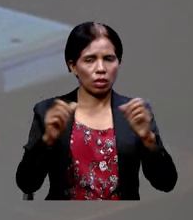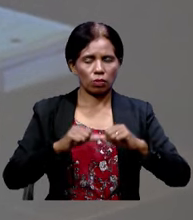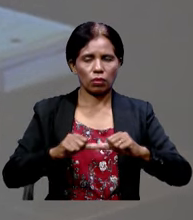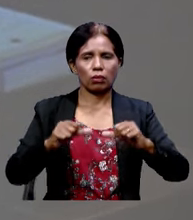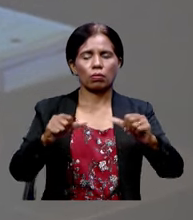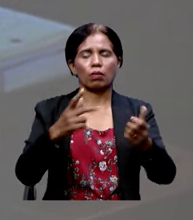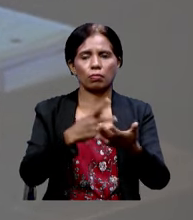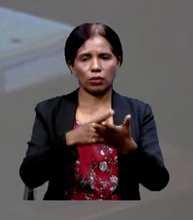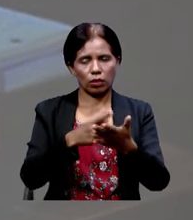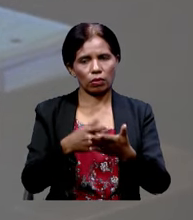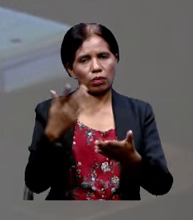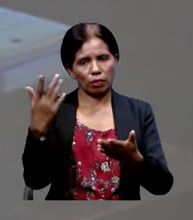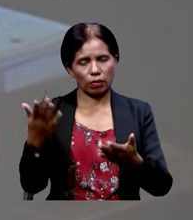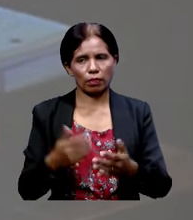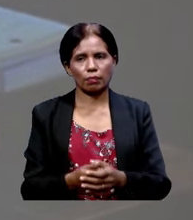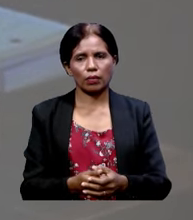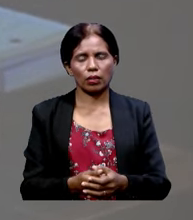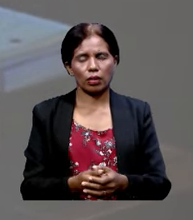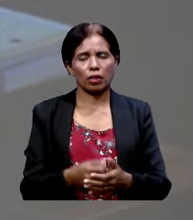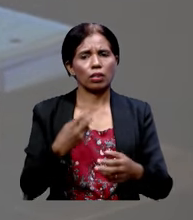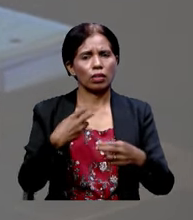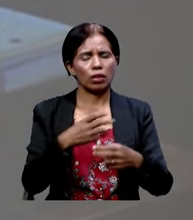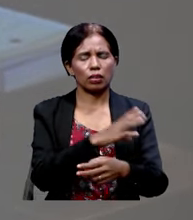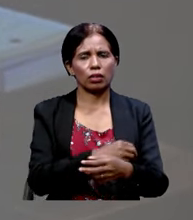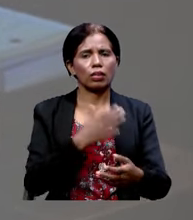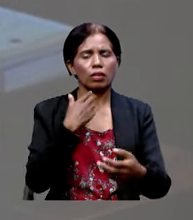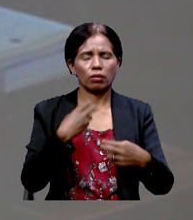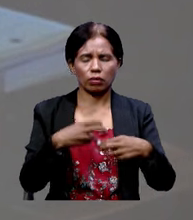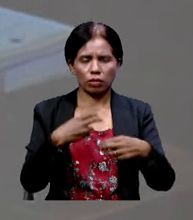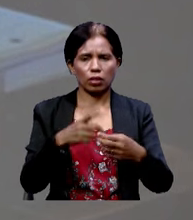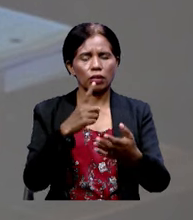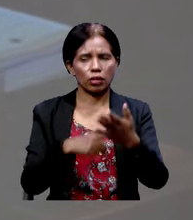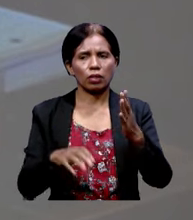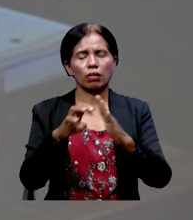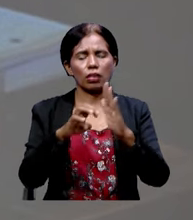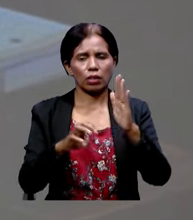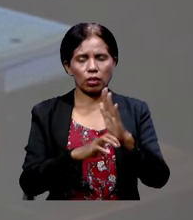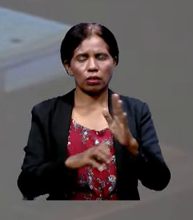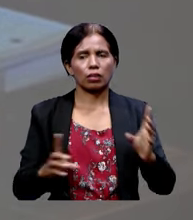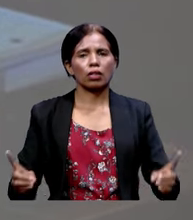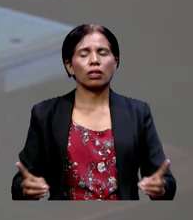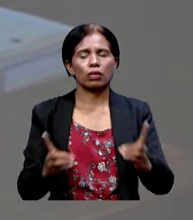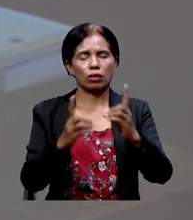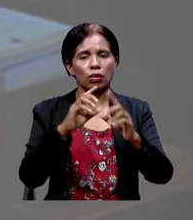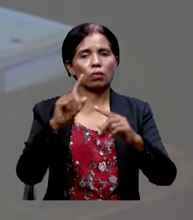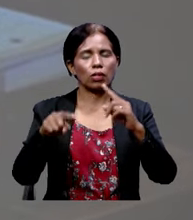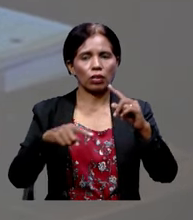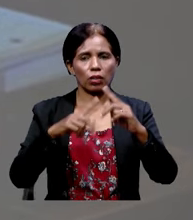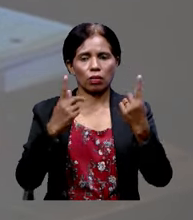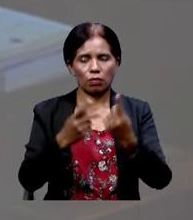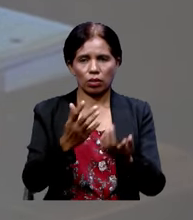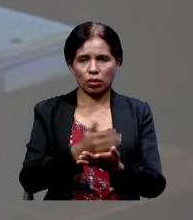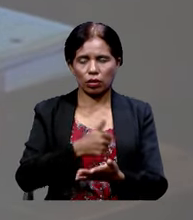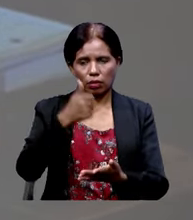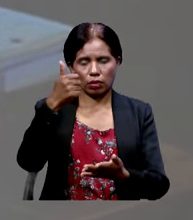projeto refere. Impacto saída, mas o Estado se enfrenta. O Henrique, a companhia vencedora, nebe,